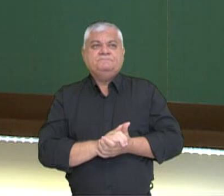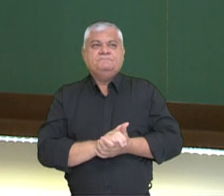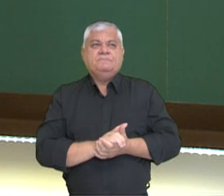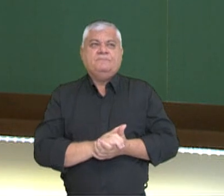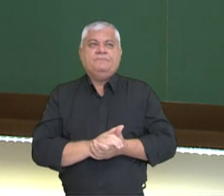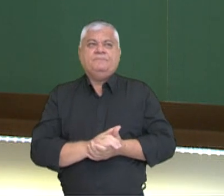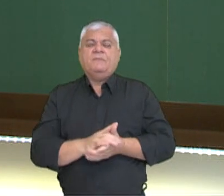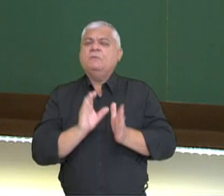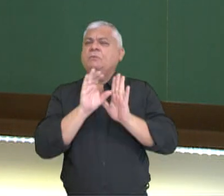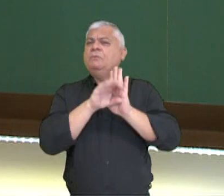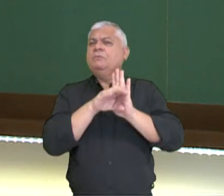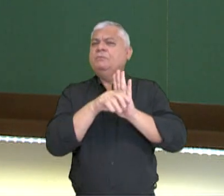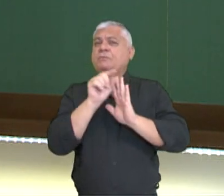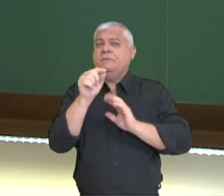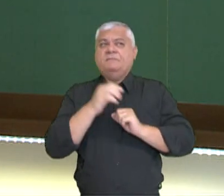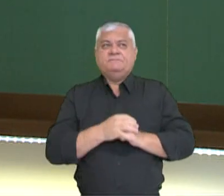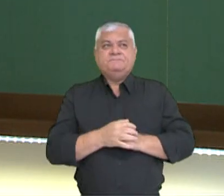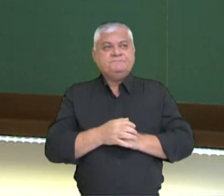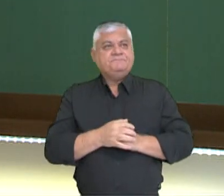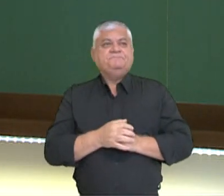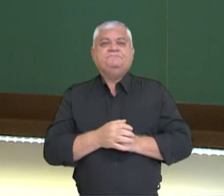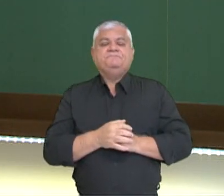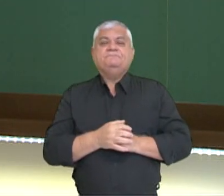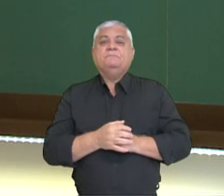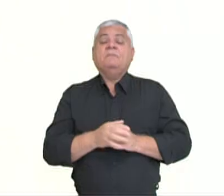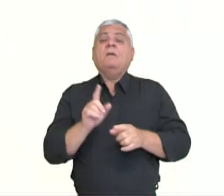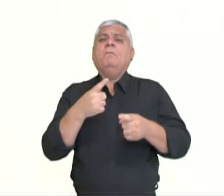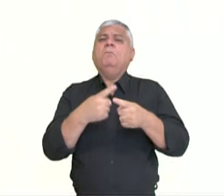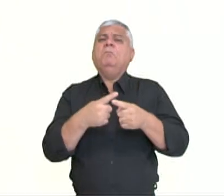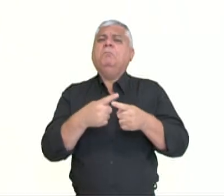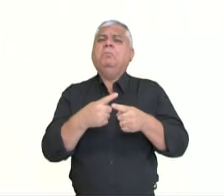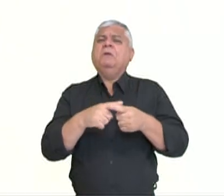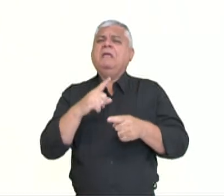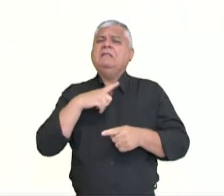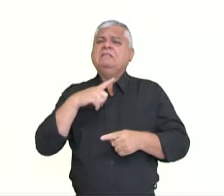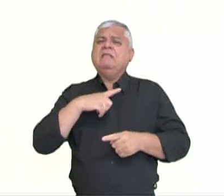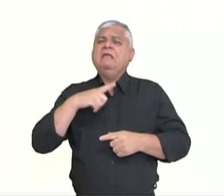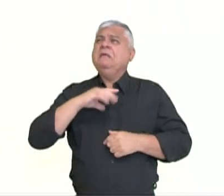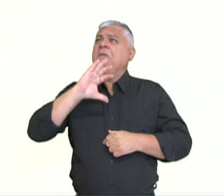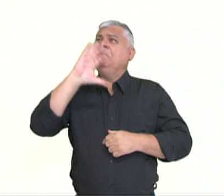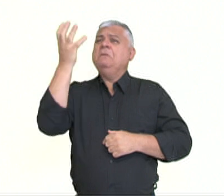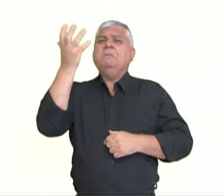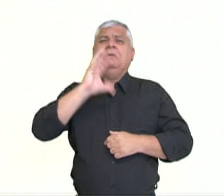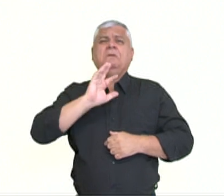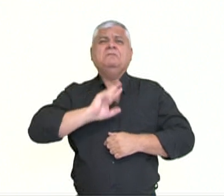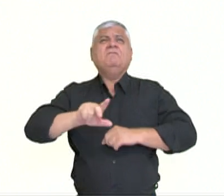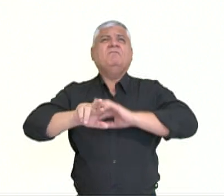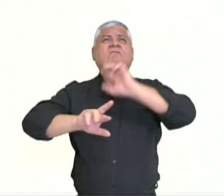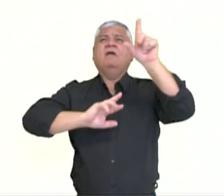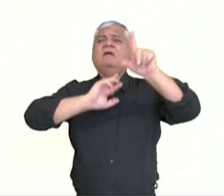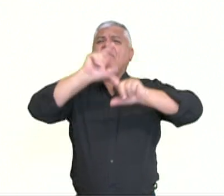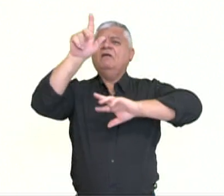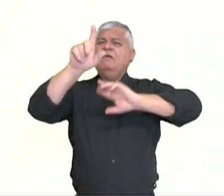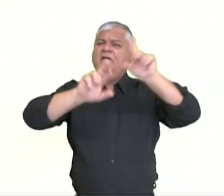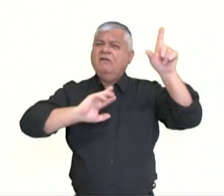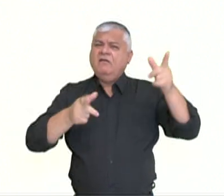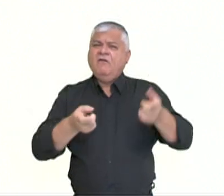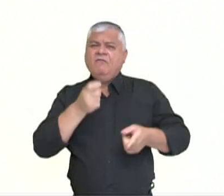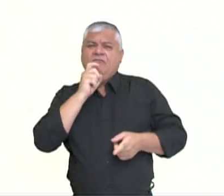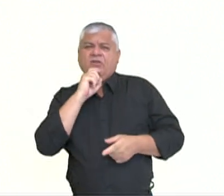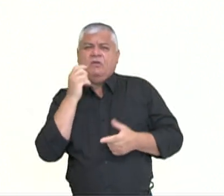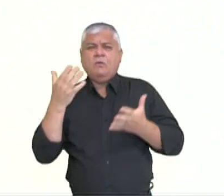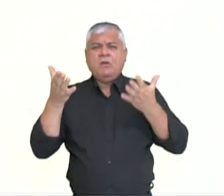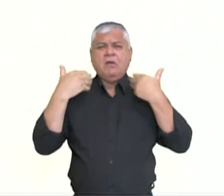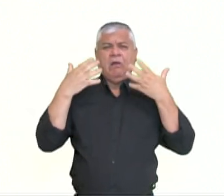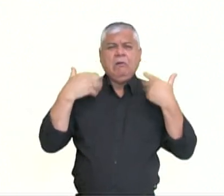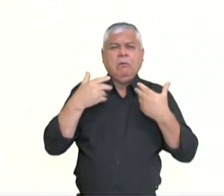conceitos são esses? Primeiro, por que existem diferentes climas no território brasileiro? Por que há